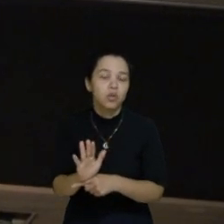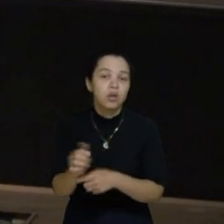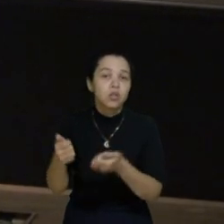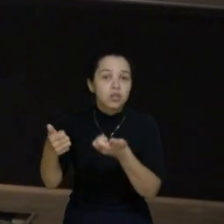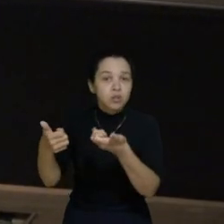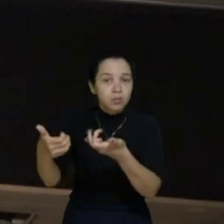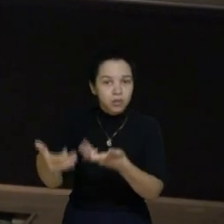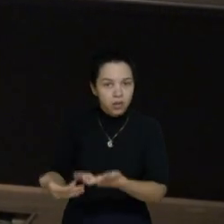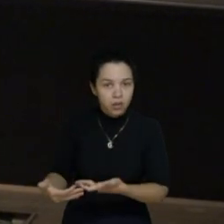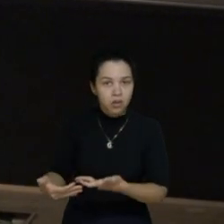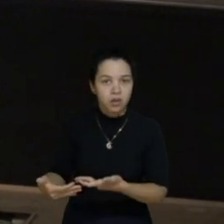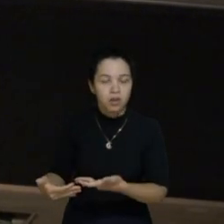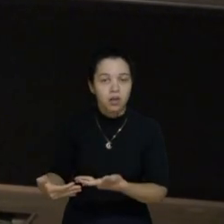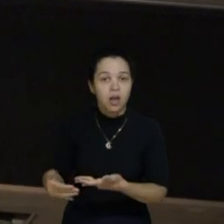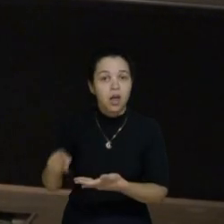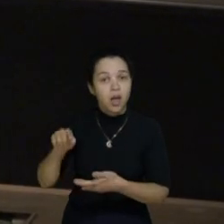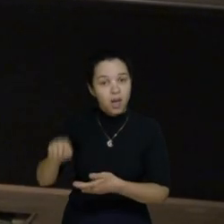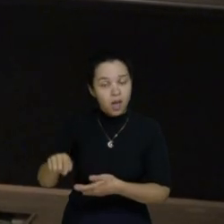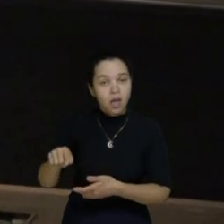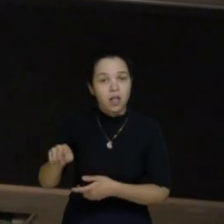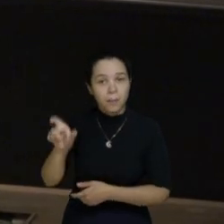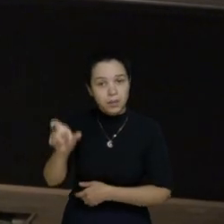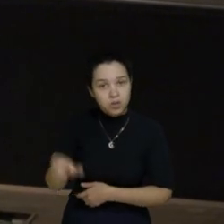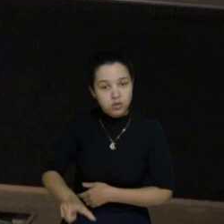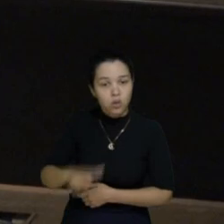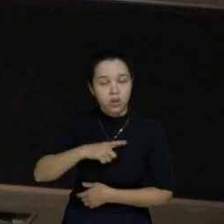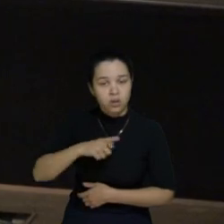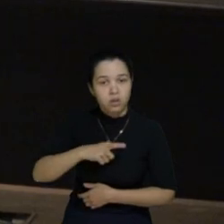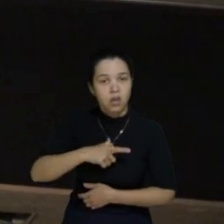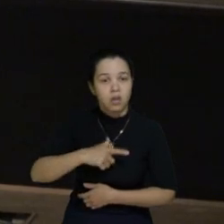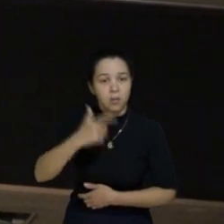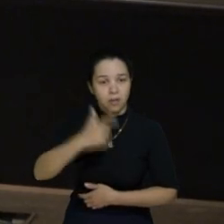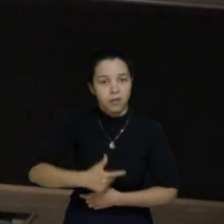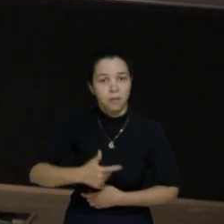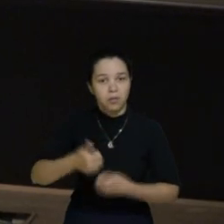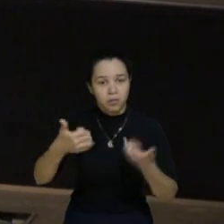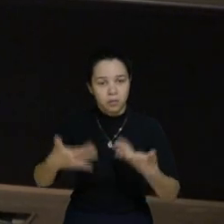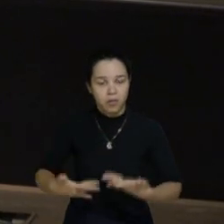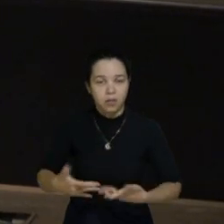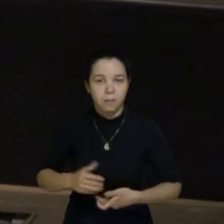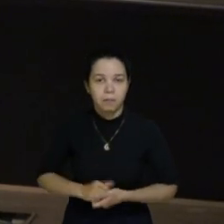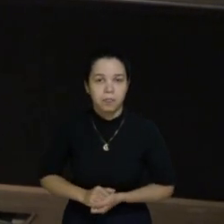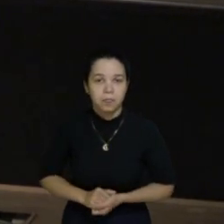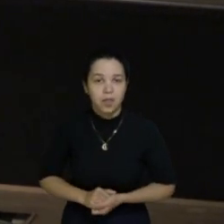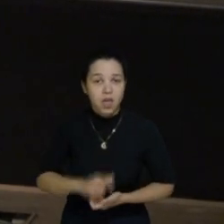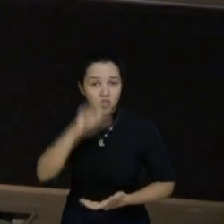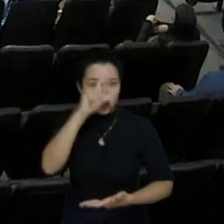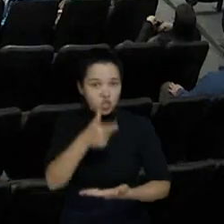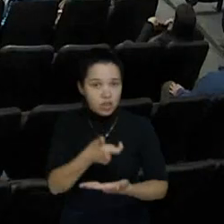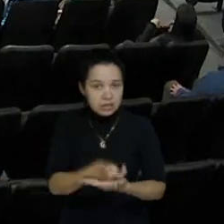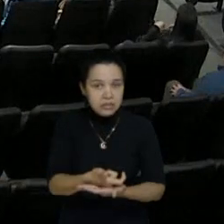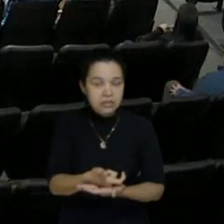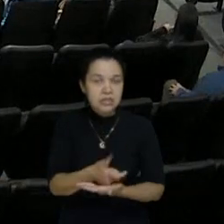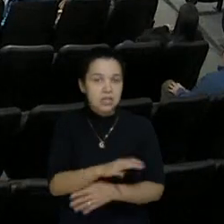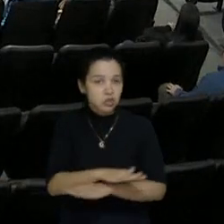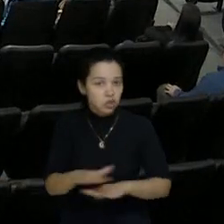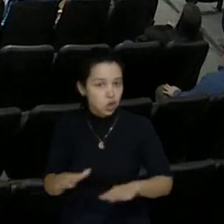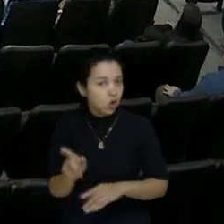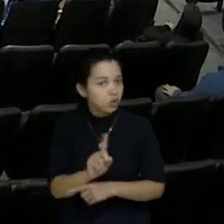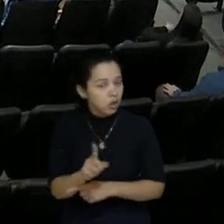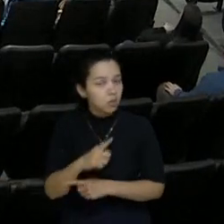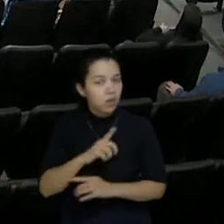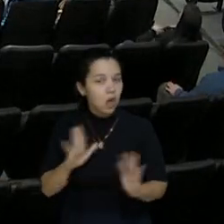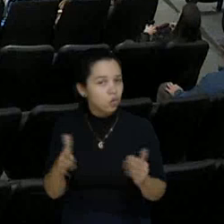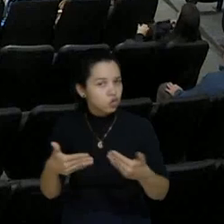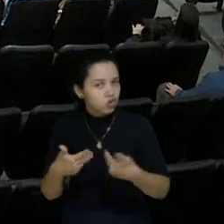é do lugar de fala esse vídeo não tem só crianças com dislexia tem crianças né Eh com autismo com déficit de